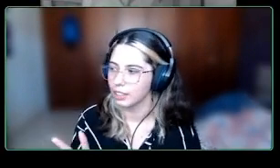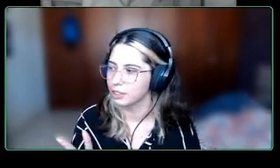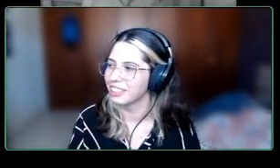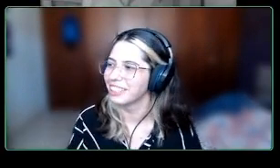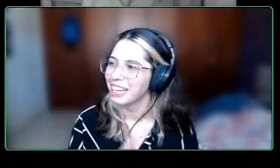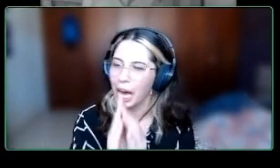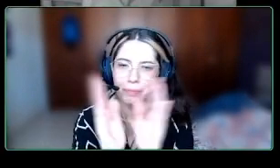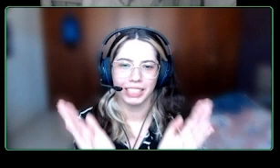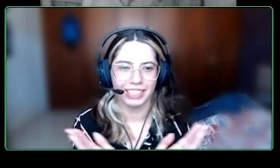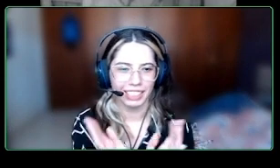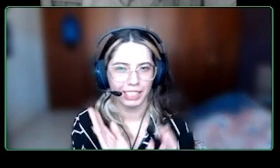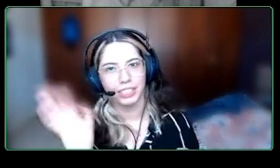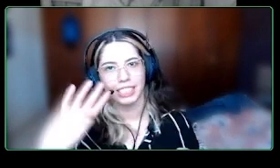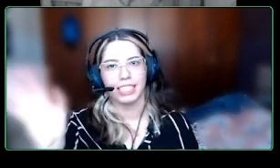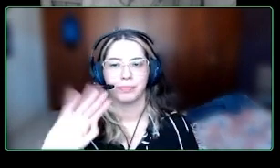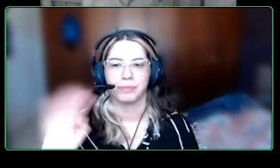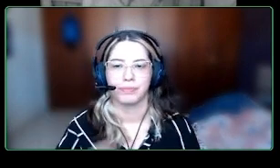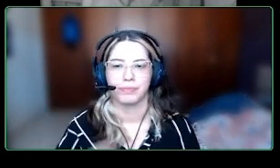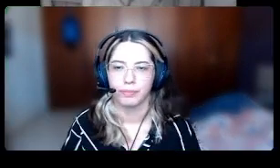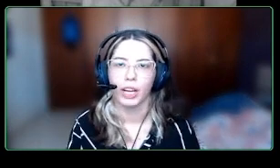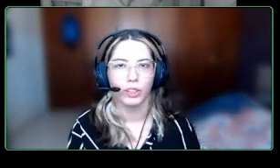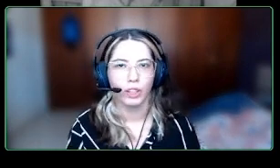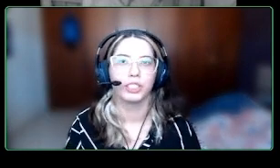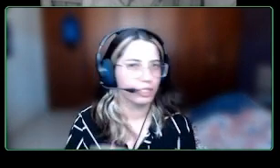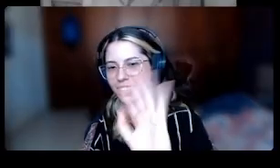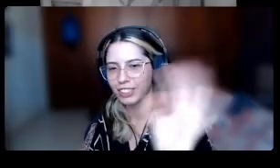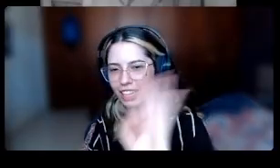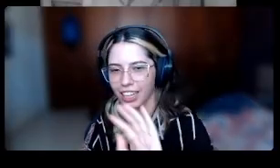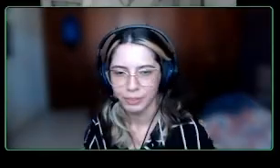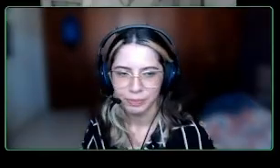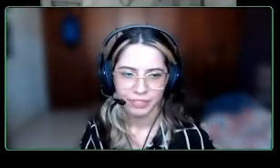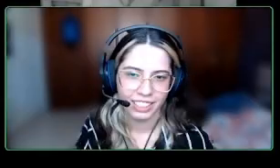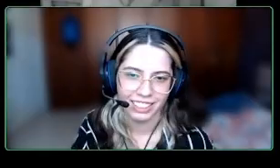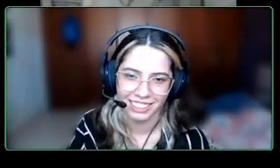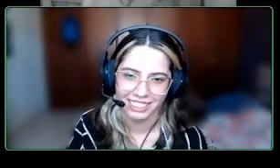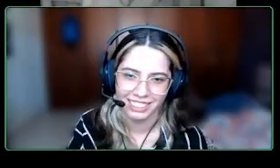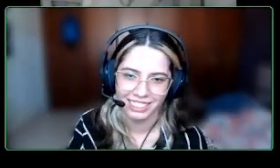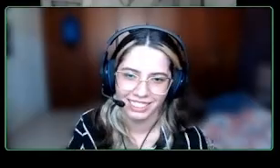É isso. Apresentamos e boa noite. Tchau, tchau.